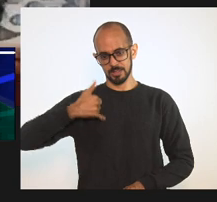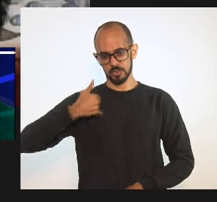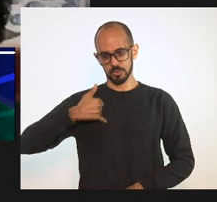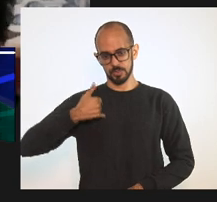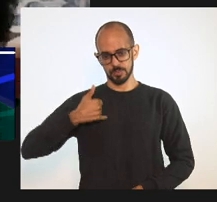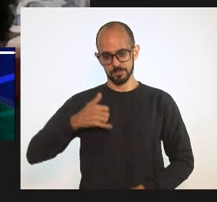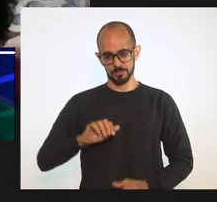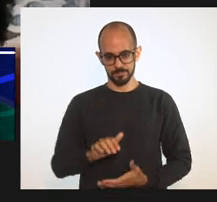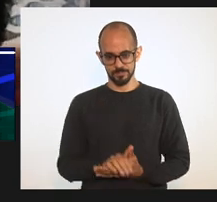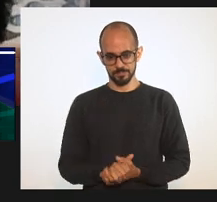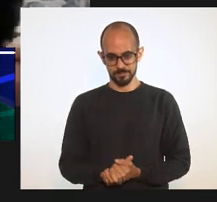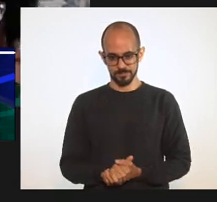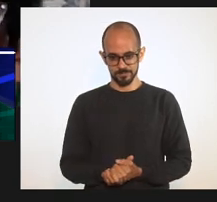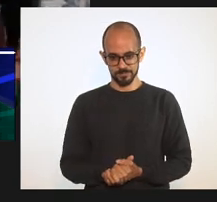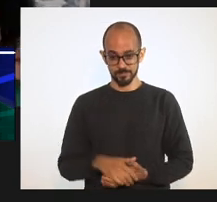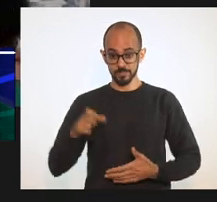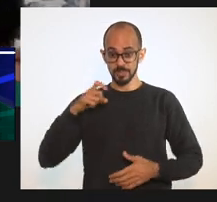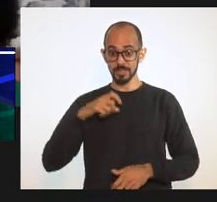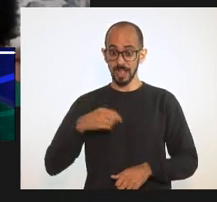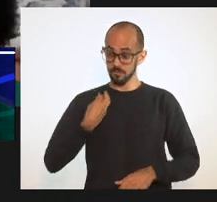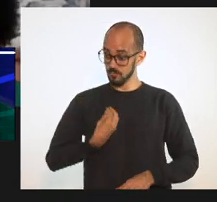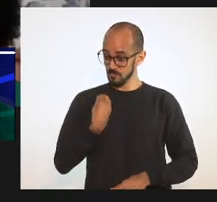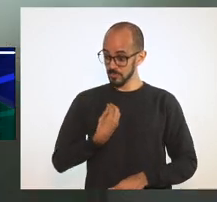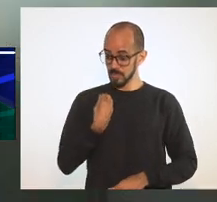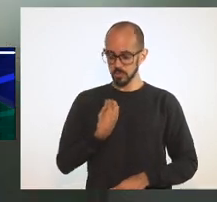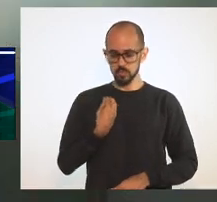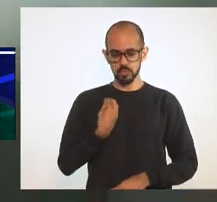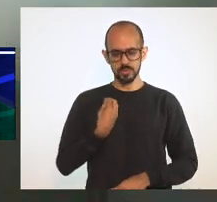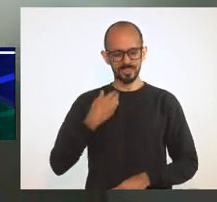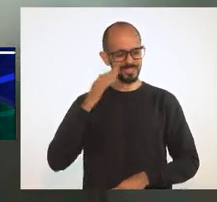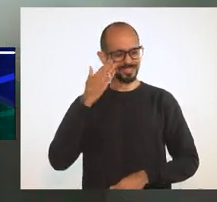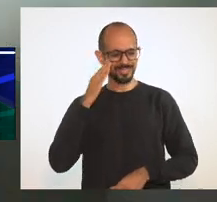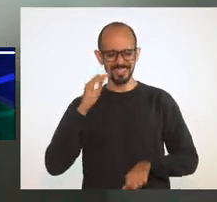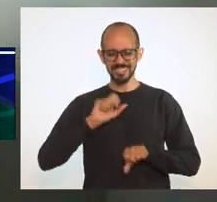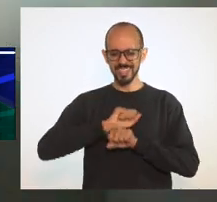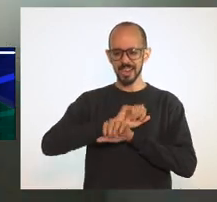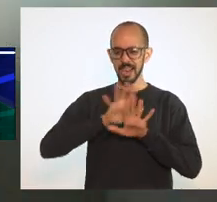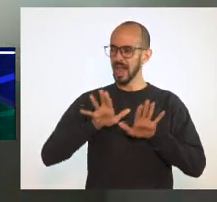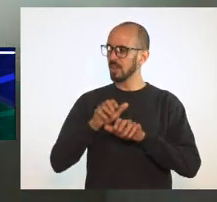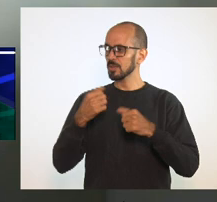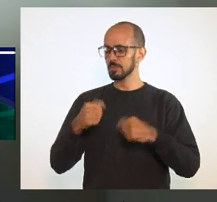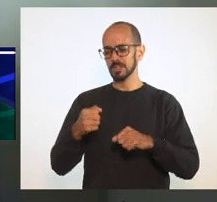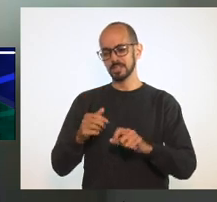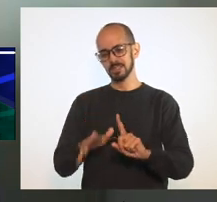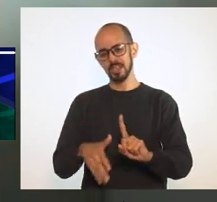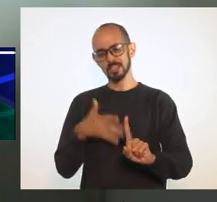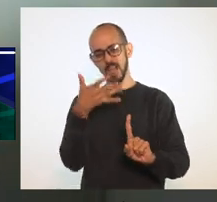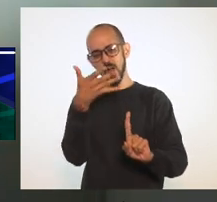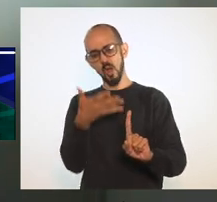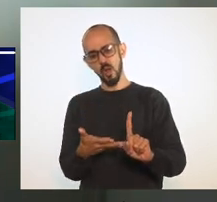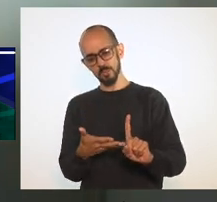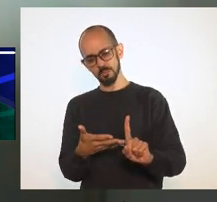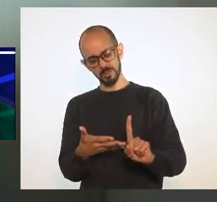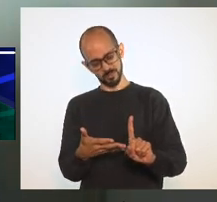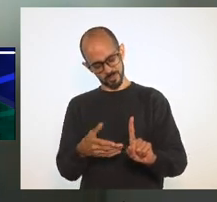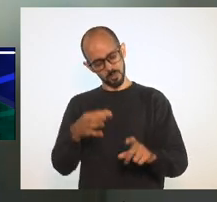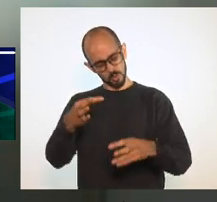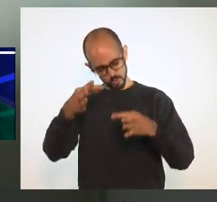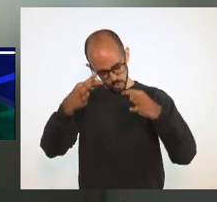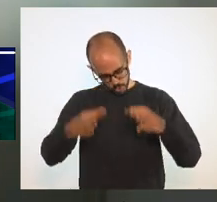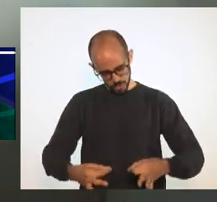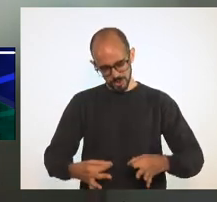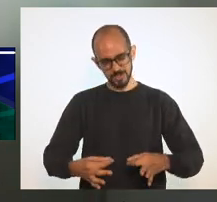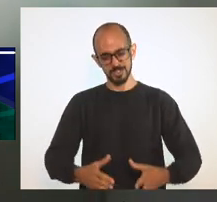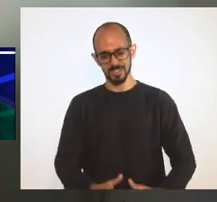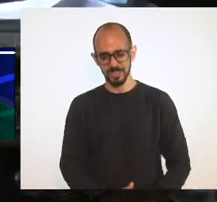Luiz. Lúcio, e precisa ter essa homenagem por justiça. Vou